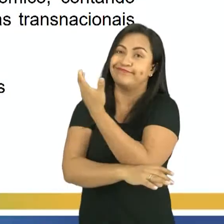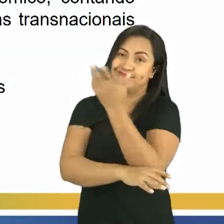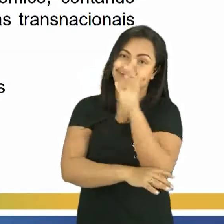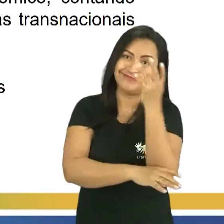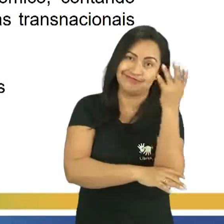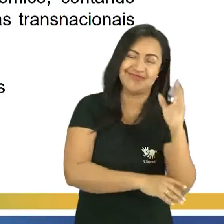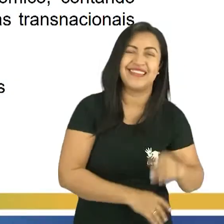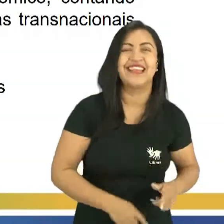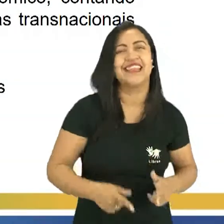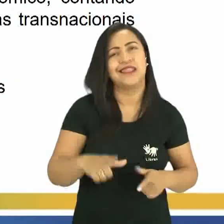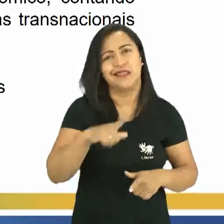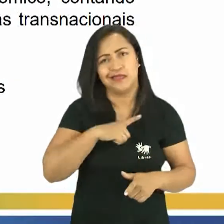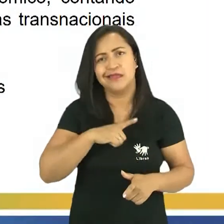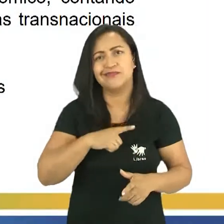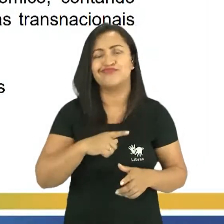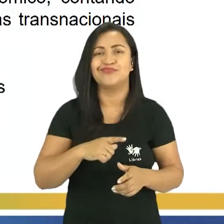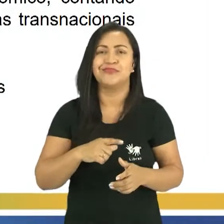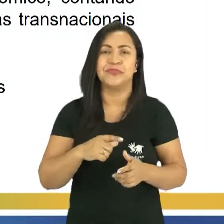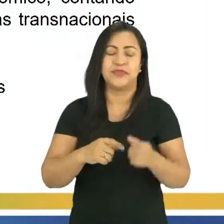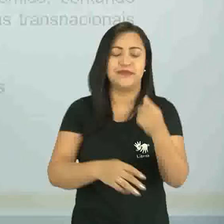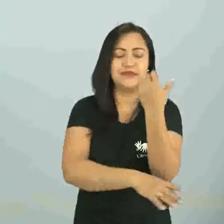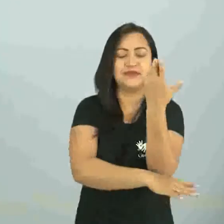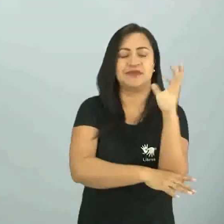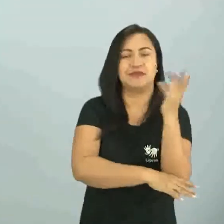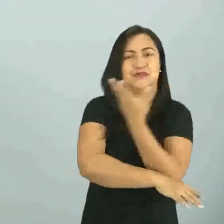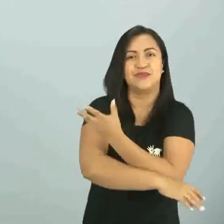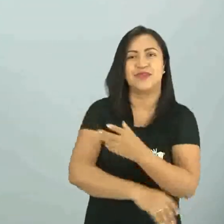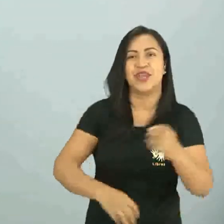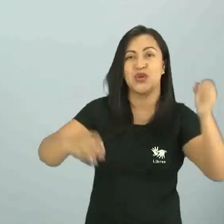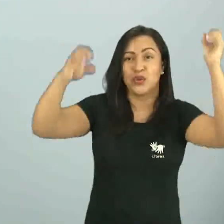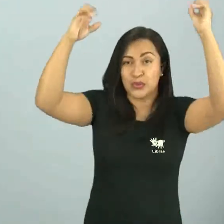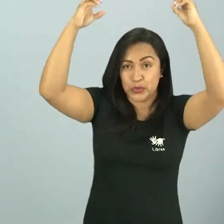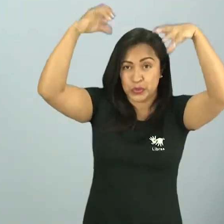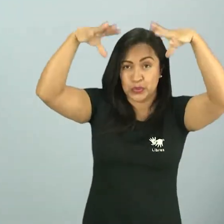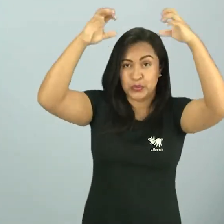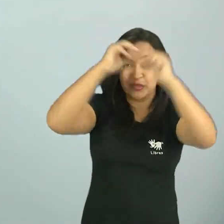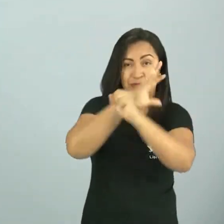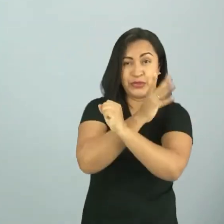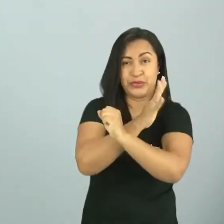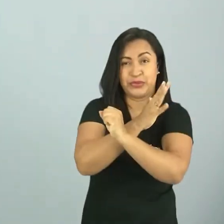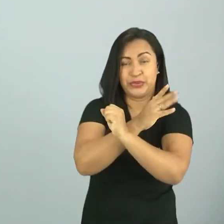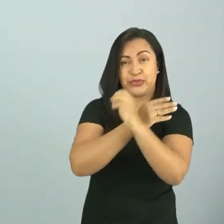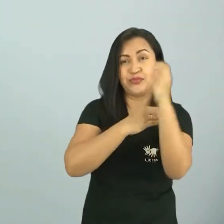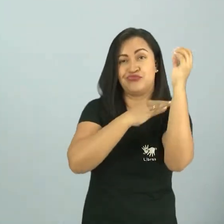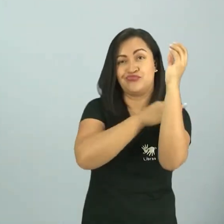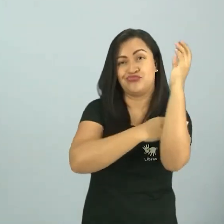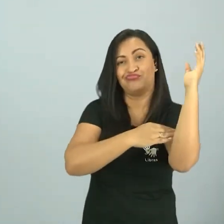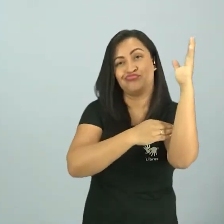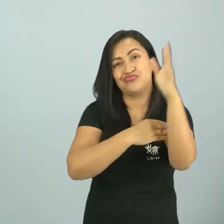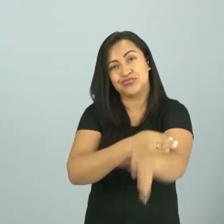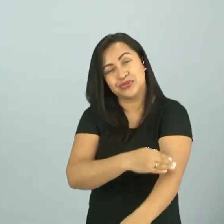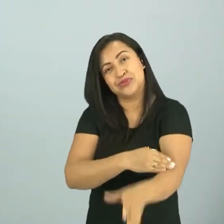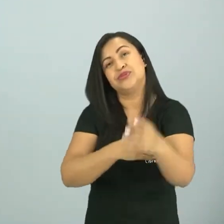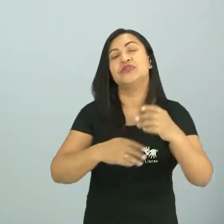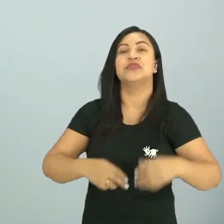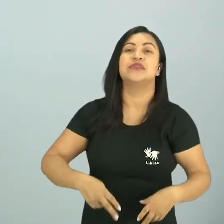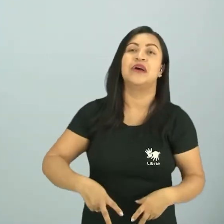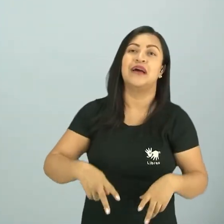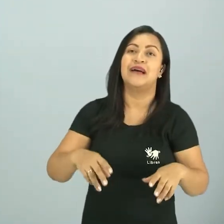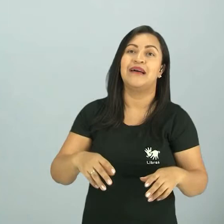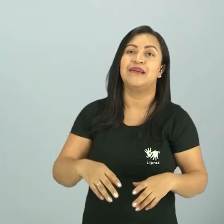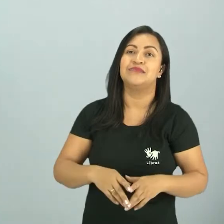ela vai promover muitos problemas ambientais. Dentre eles, chuva ácida, poluição, desmatamento, questão de acidentes nucleares, que